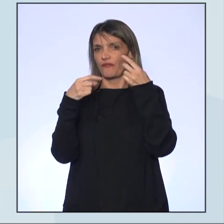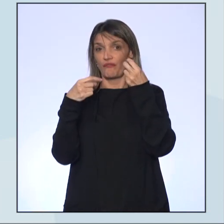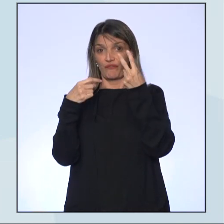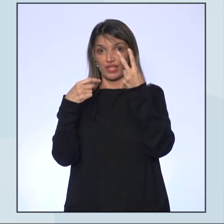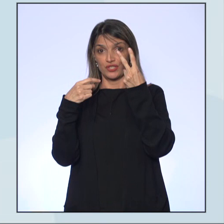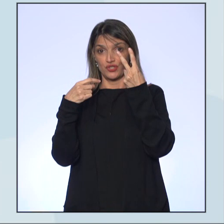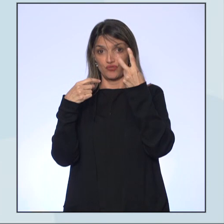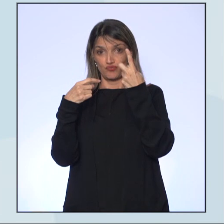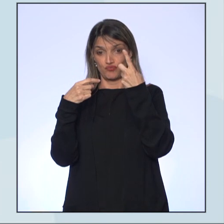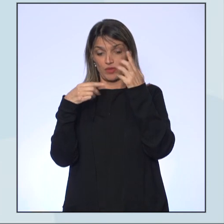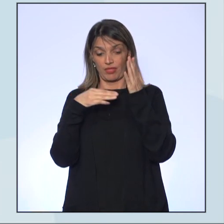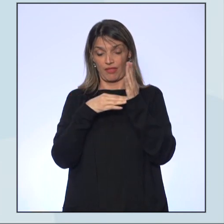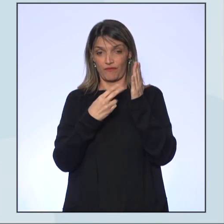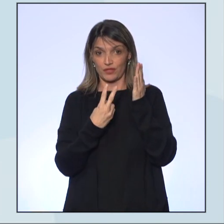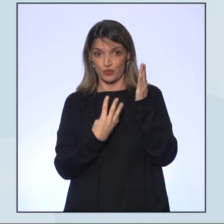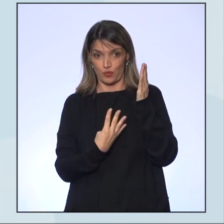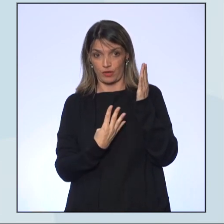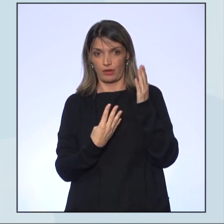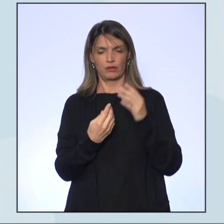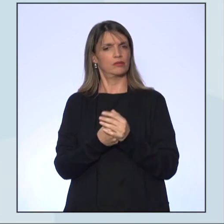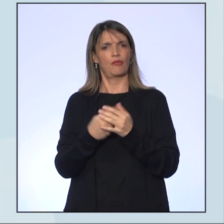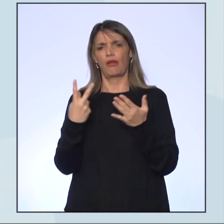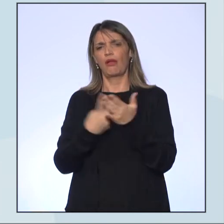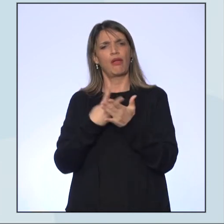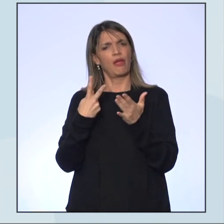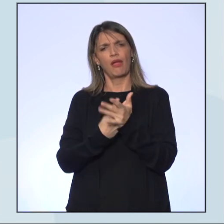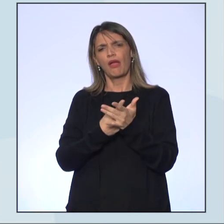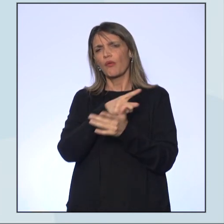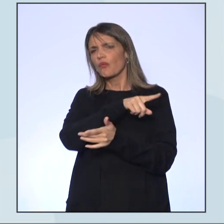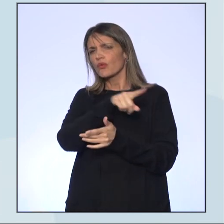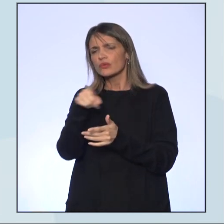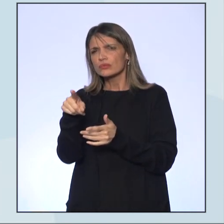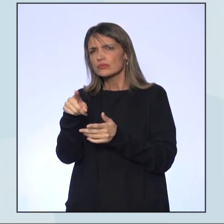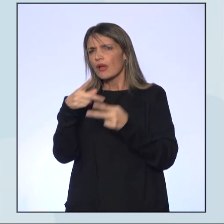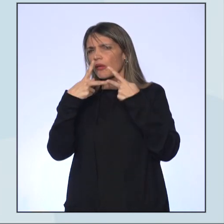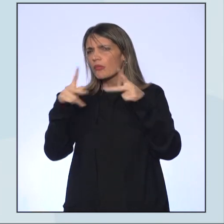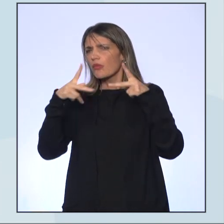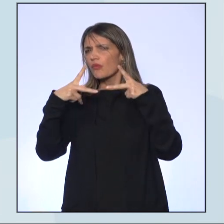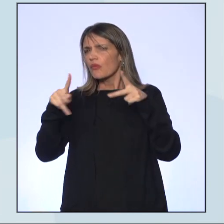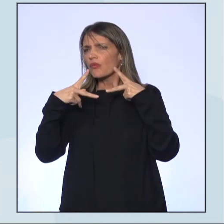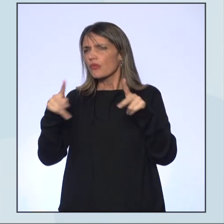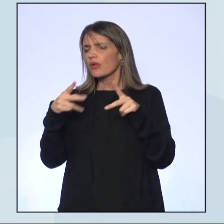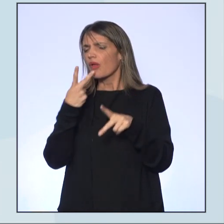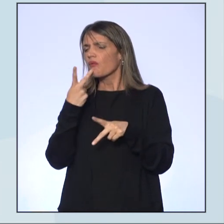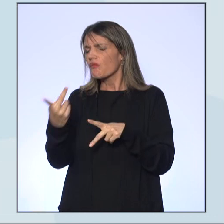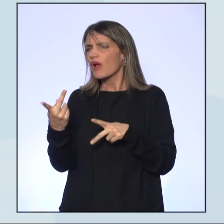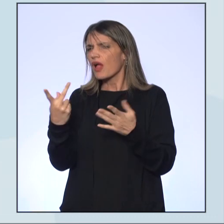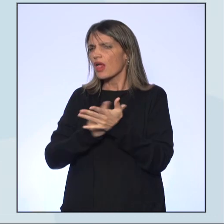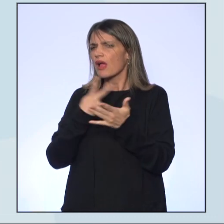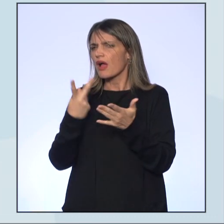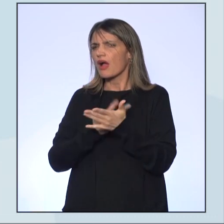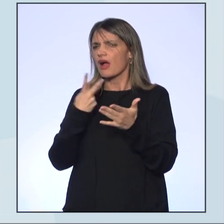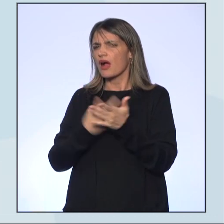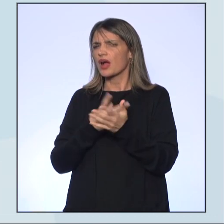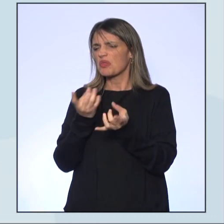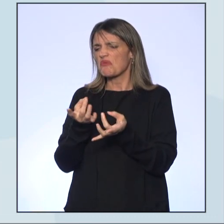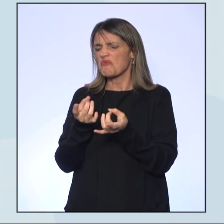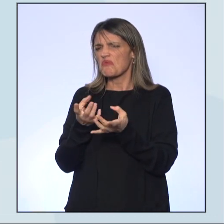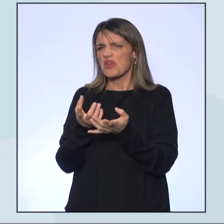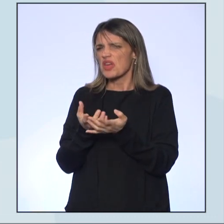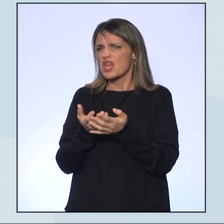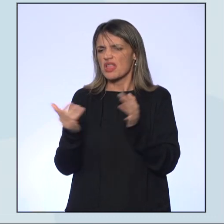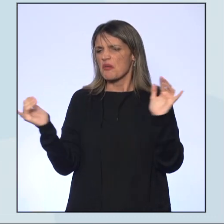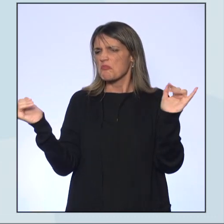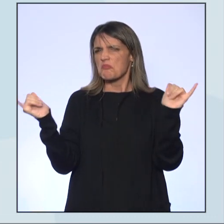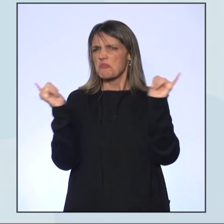A 21 diz o seguinte: erram, portanto, os pregadores de indulgências que afirmam que a pessoa é absolvida de